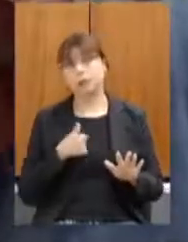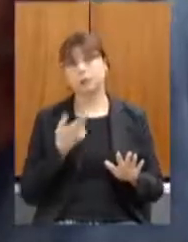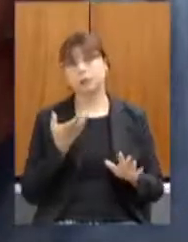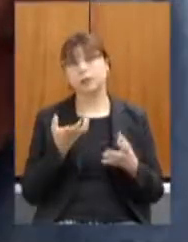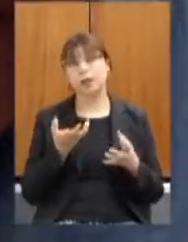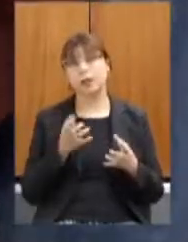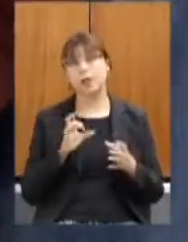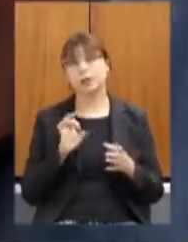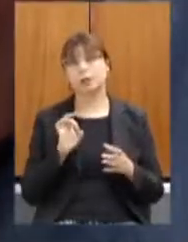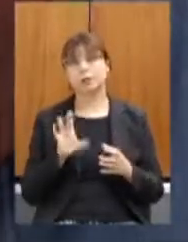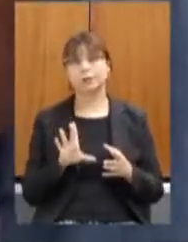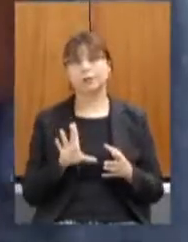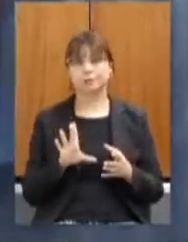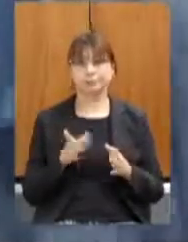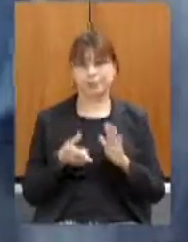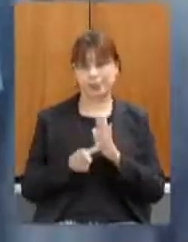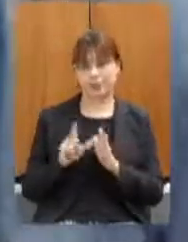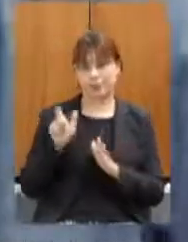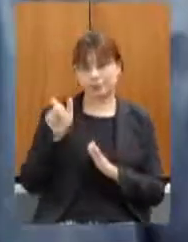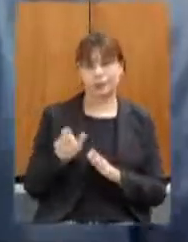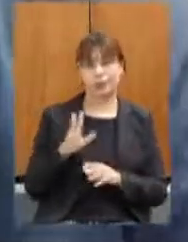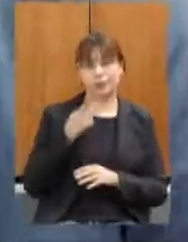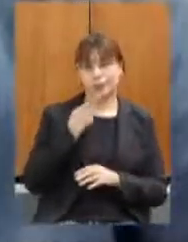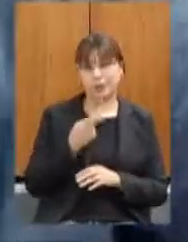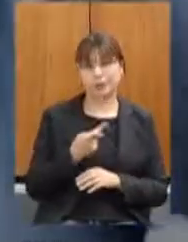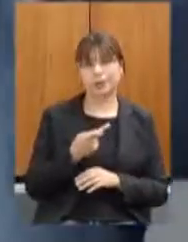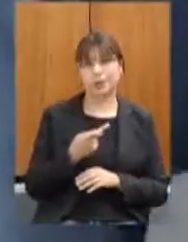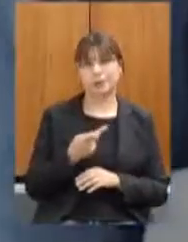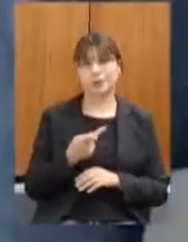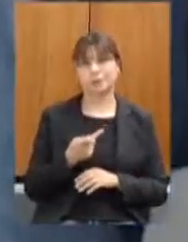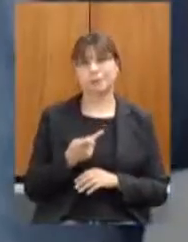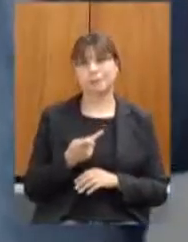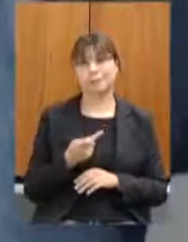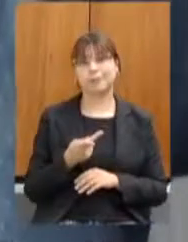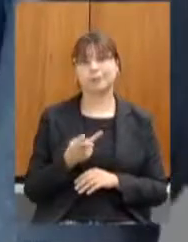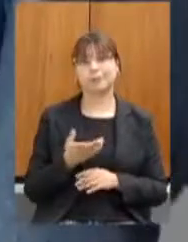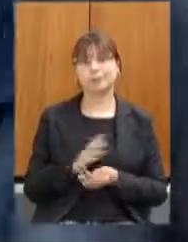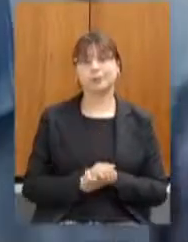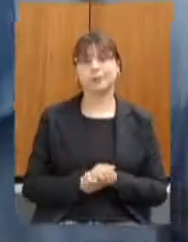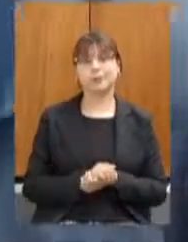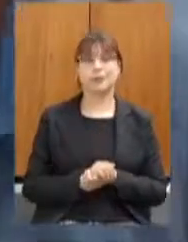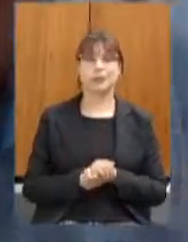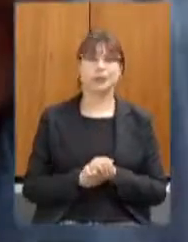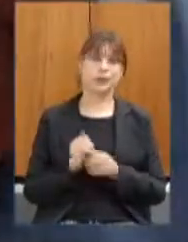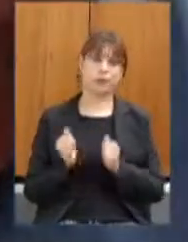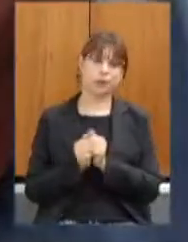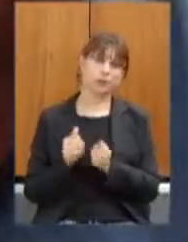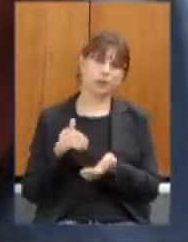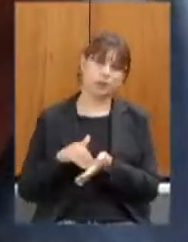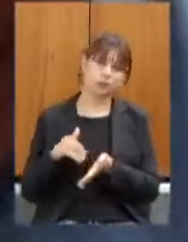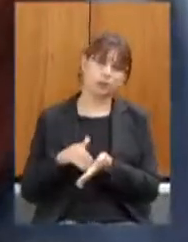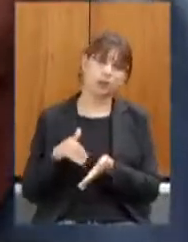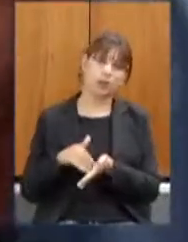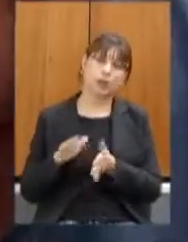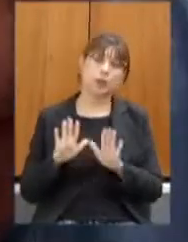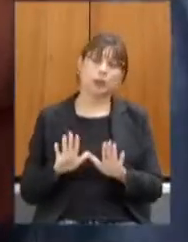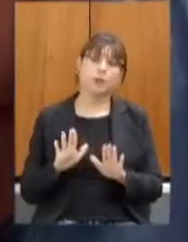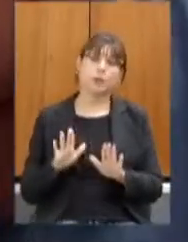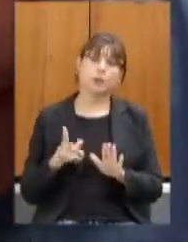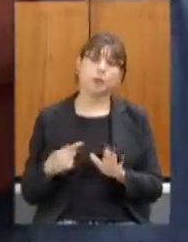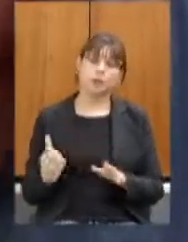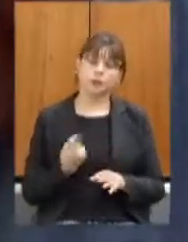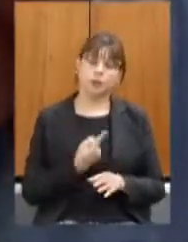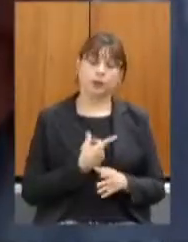Carlos Pimenta já como você já me ajudou aí foi meu mediador aí junto à secretaria mas nós temos